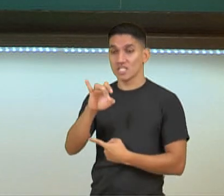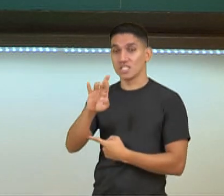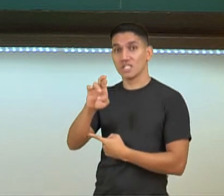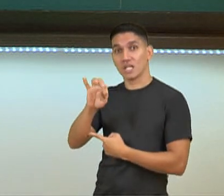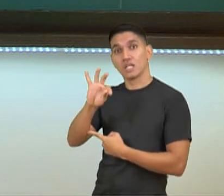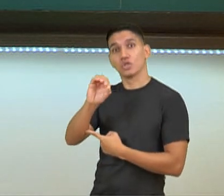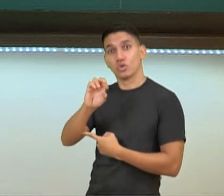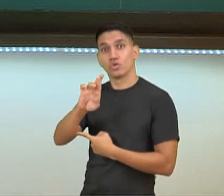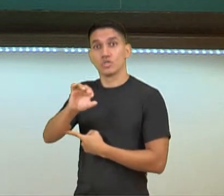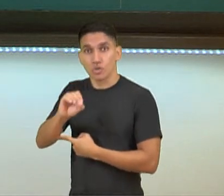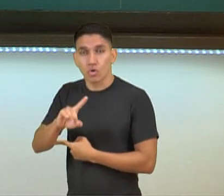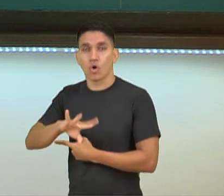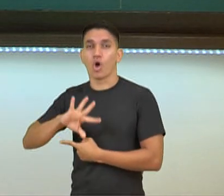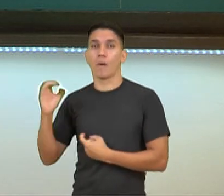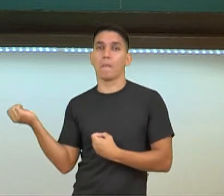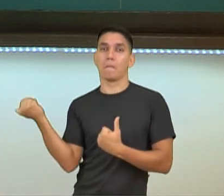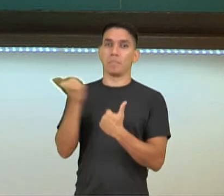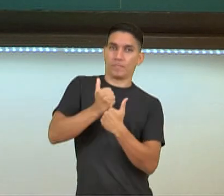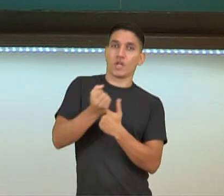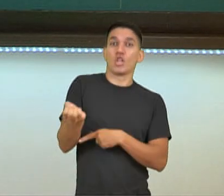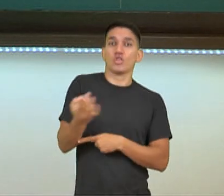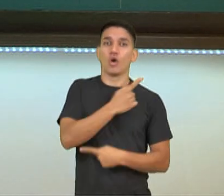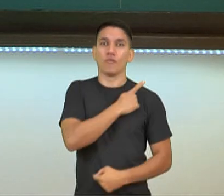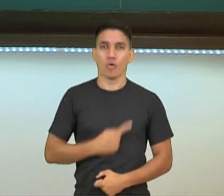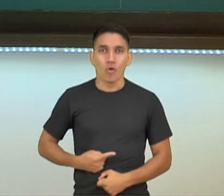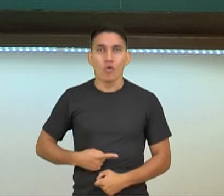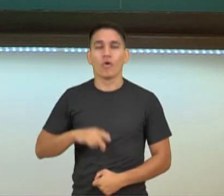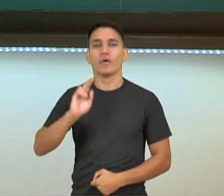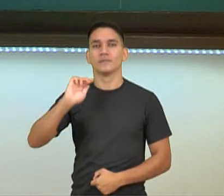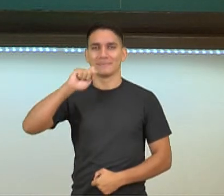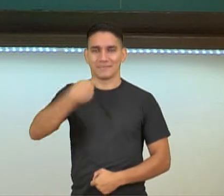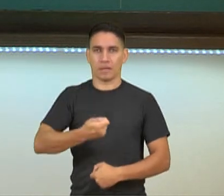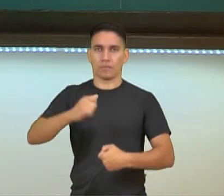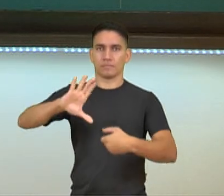novo governo dentro da França, chamado o Consulado.